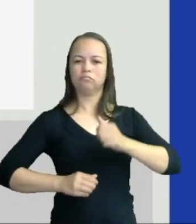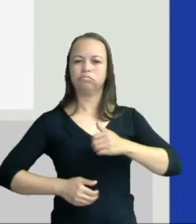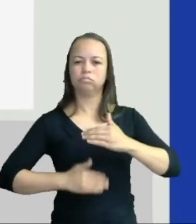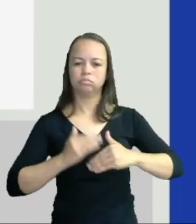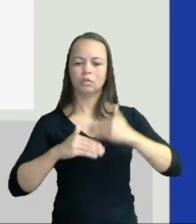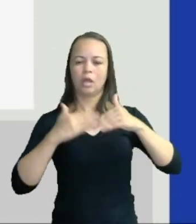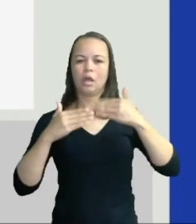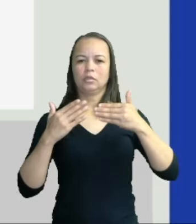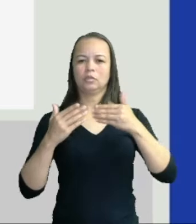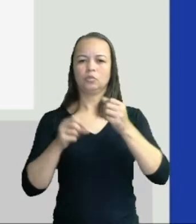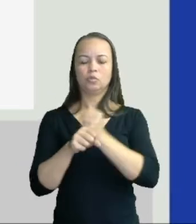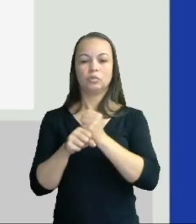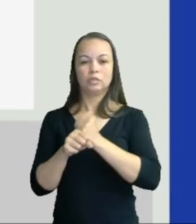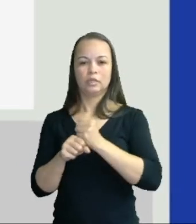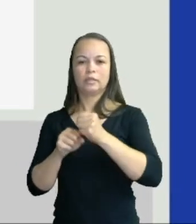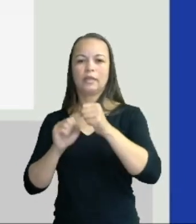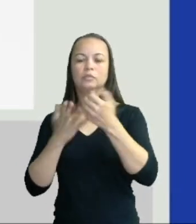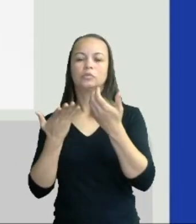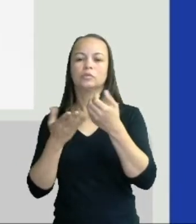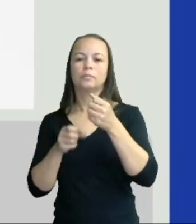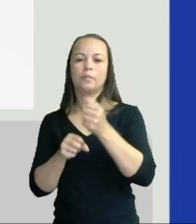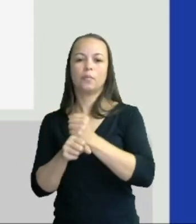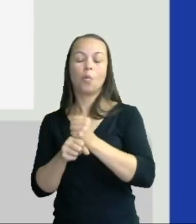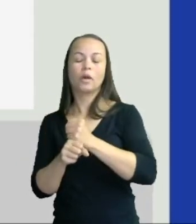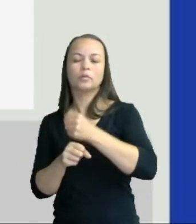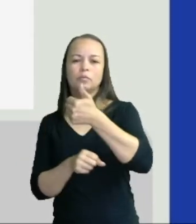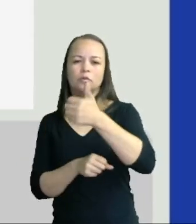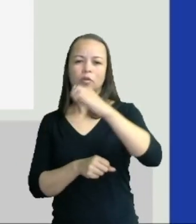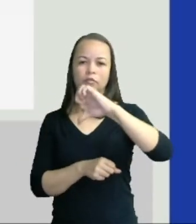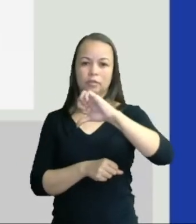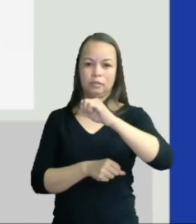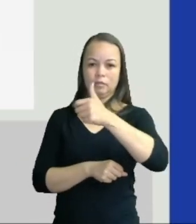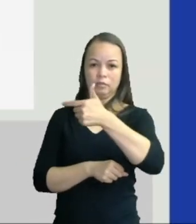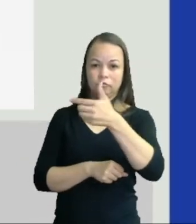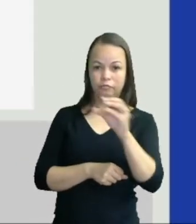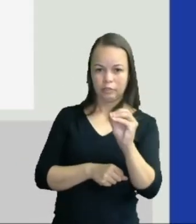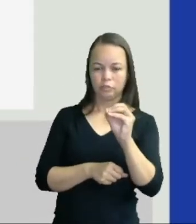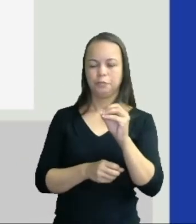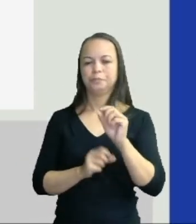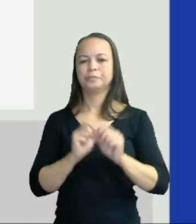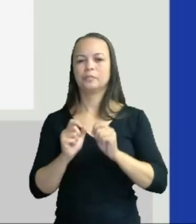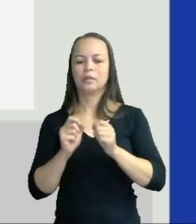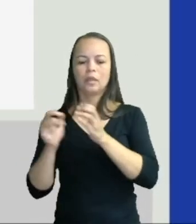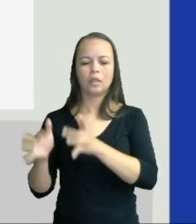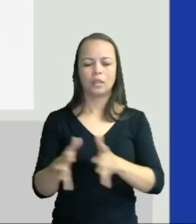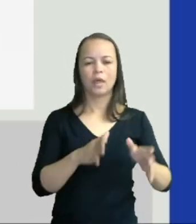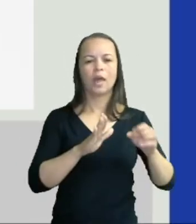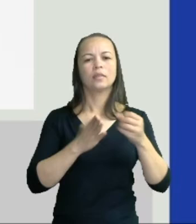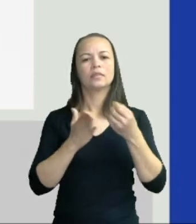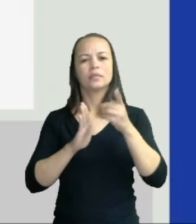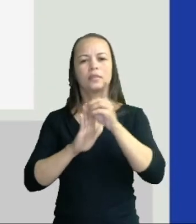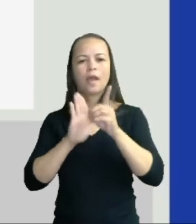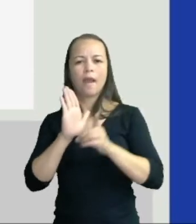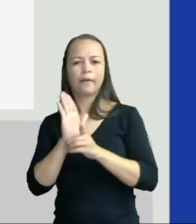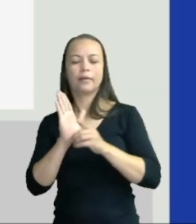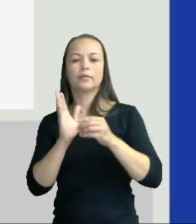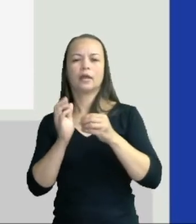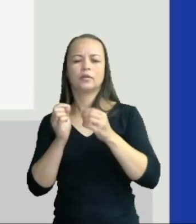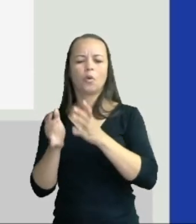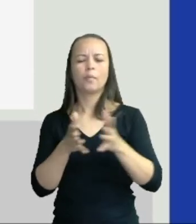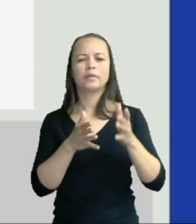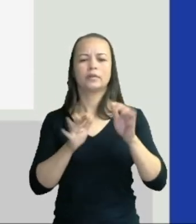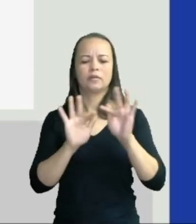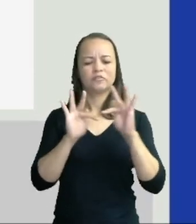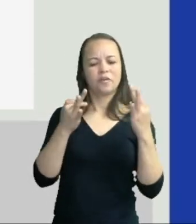impresso continuará a existir. A internet, por exemplo, consegue fornecer informações imediatamente, o que os